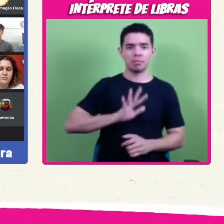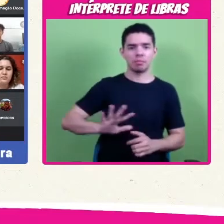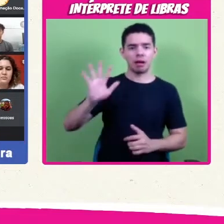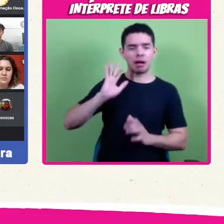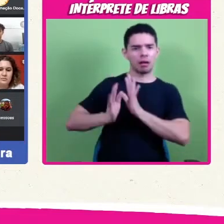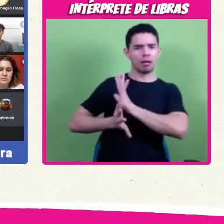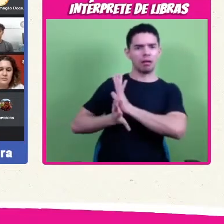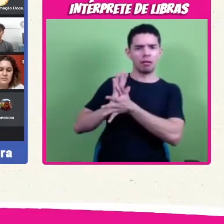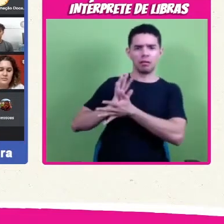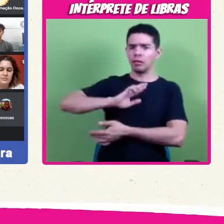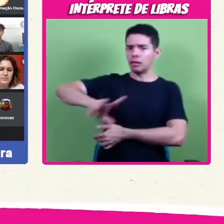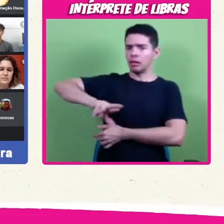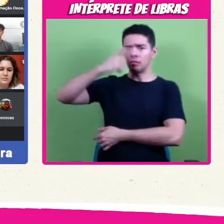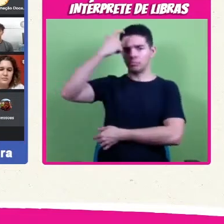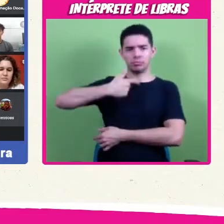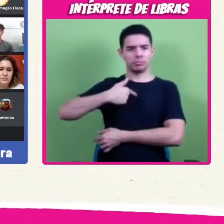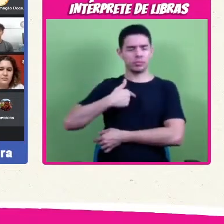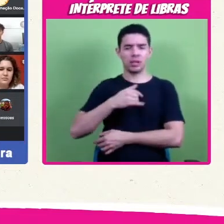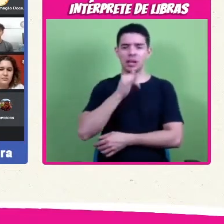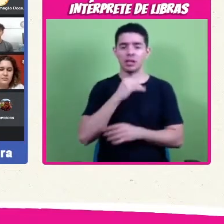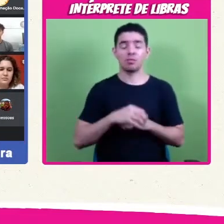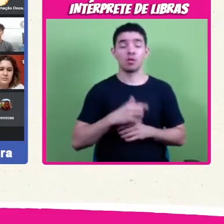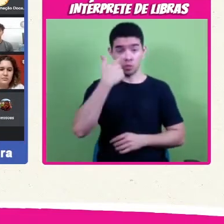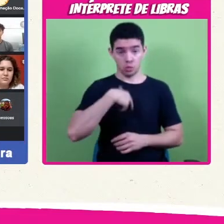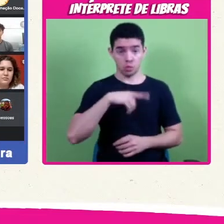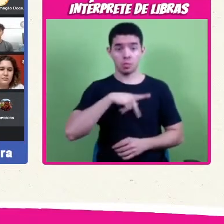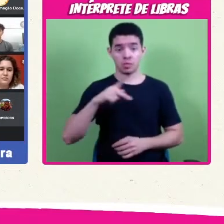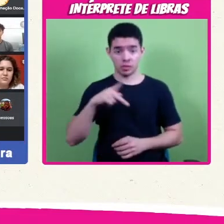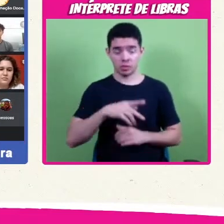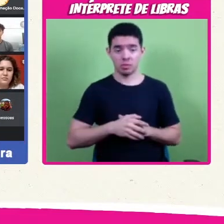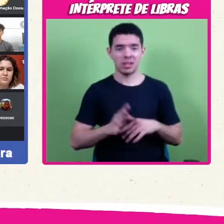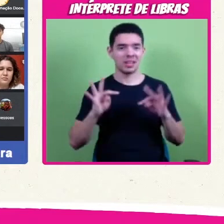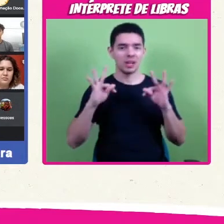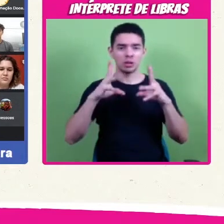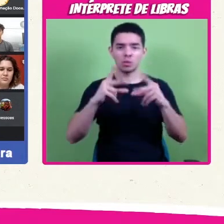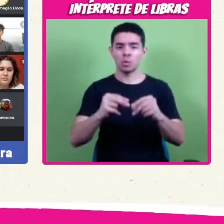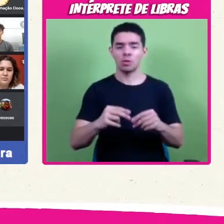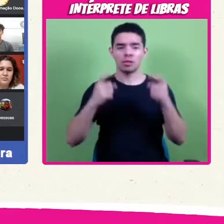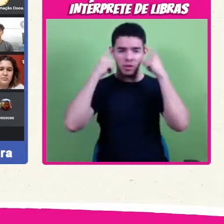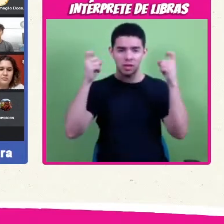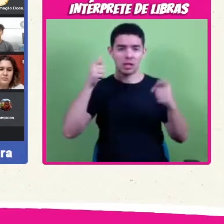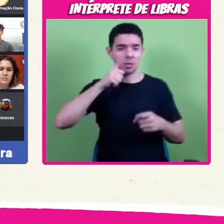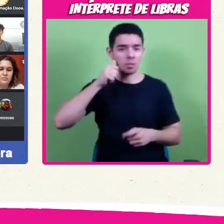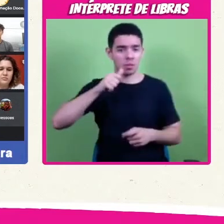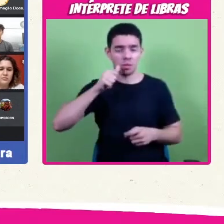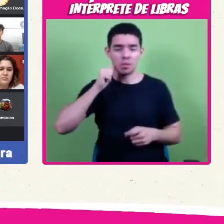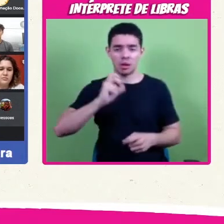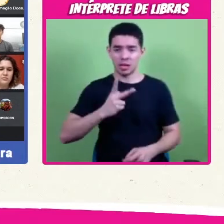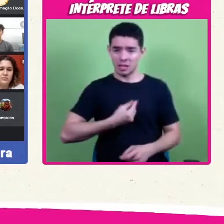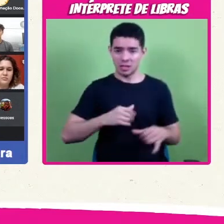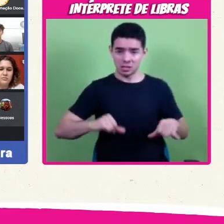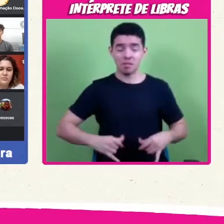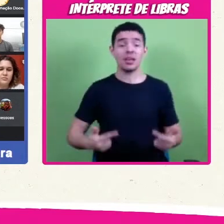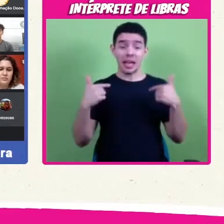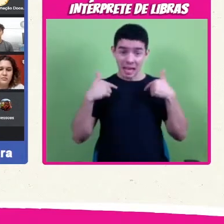somos. Imagine só que eu sou uma professora. Então, toda violência que uma mulher trans sofre, eu sofro. Muitas vezes